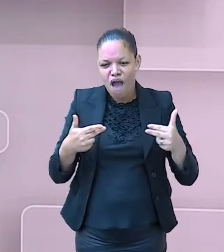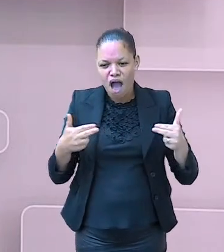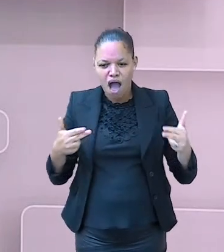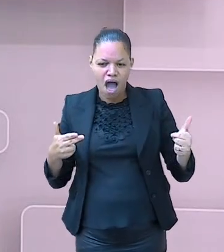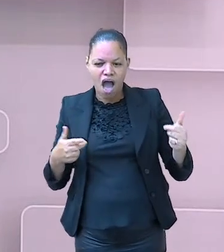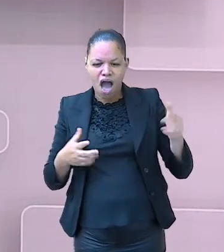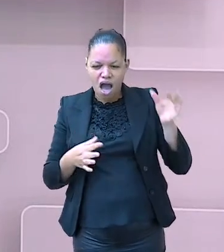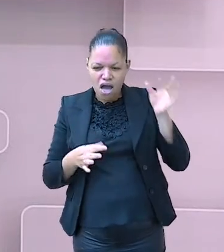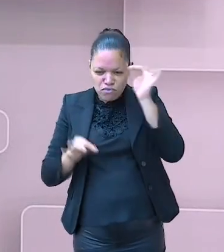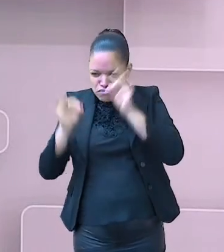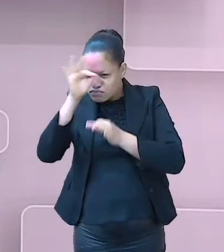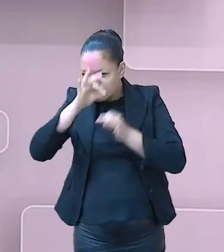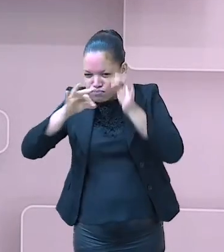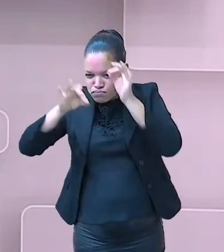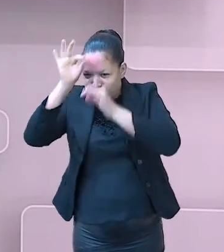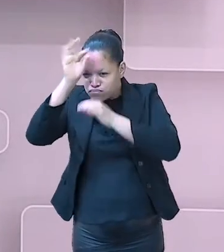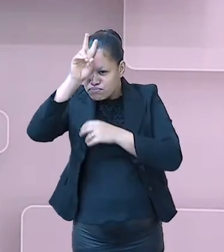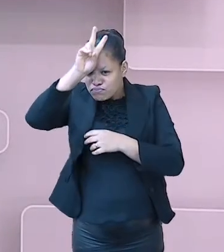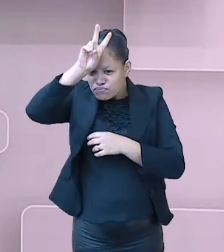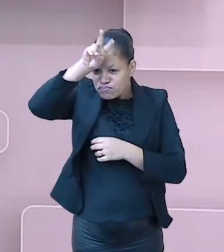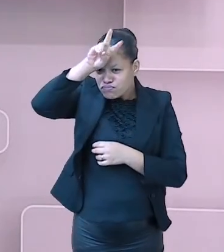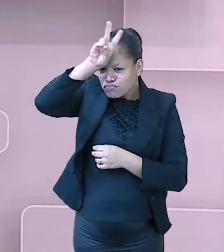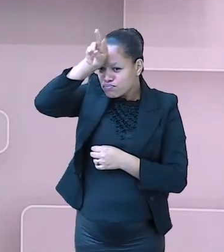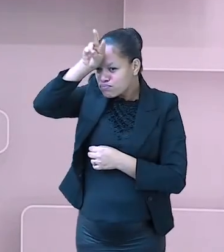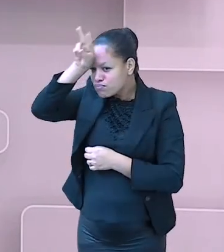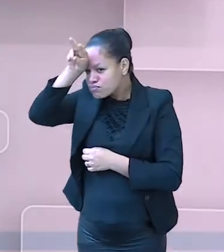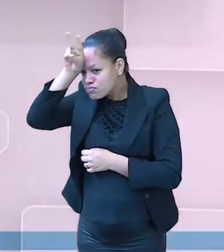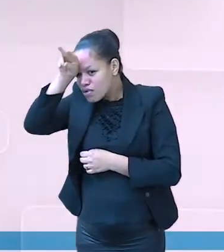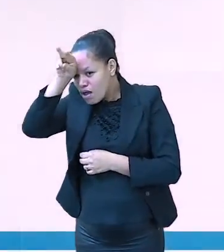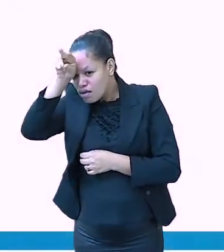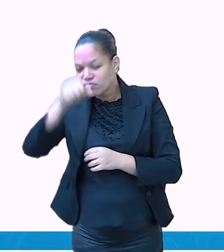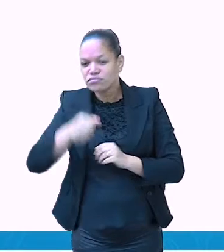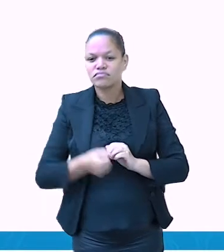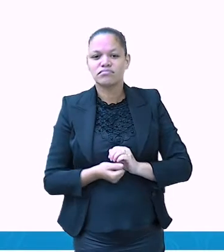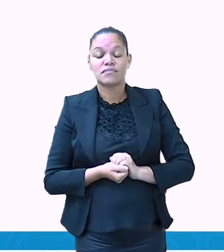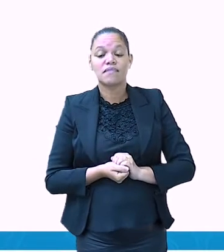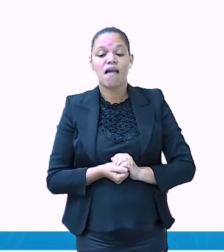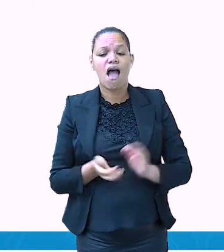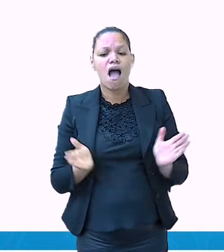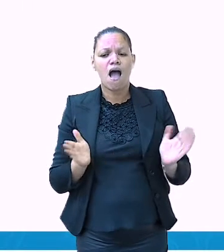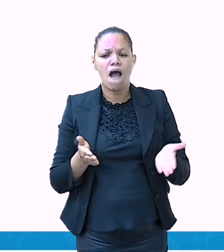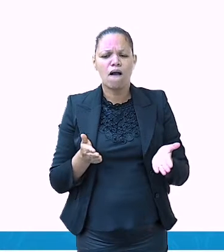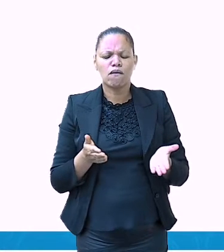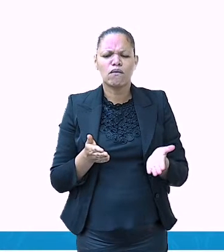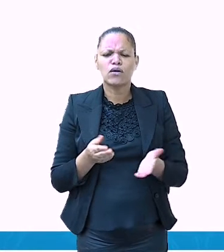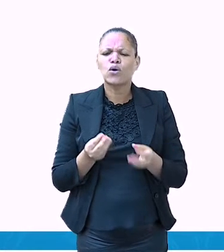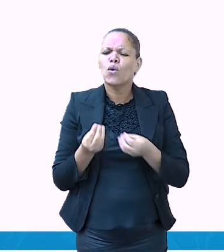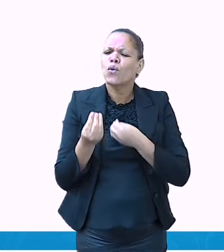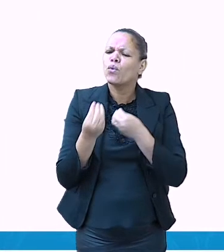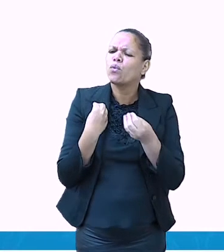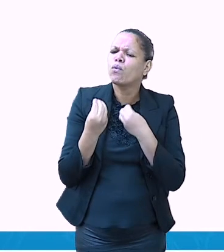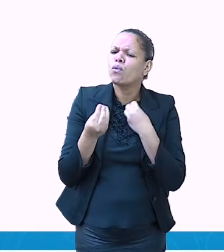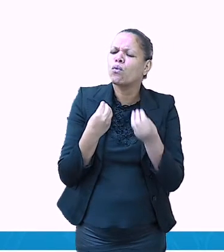Agora nós vamos falar da reprodução. Vamos aqui dar o exemplo de o sapo